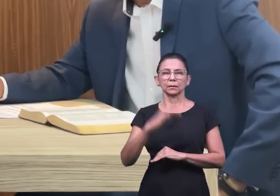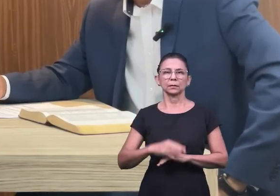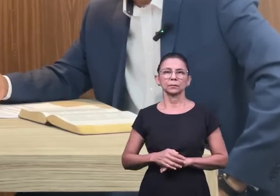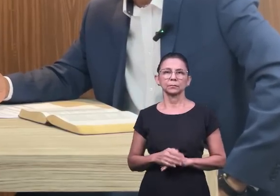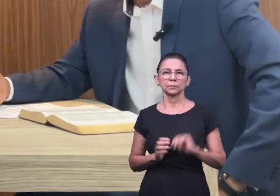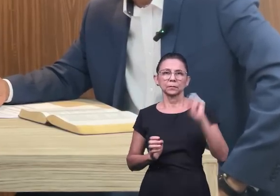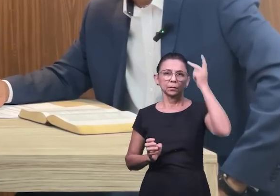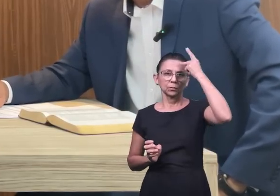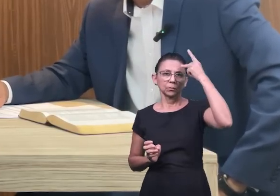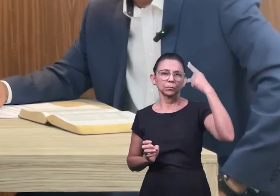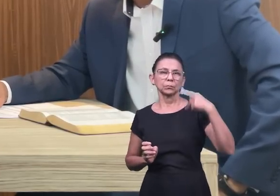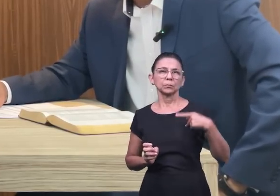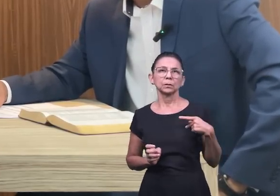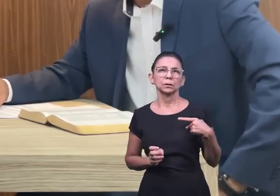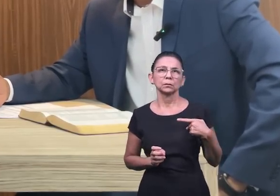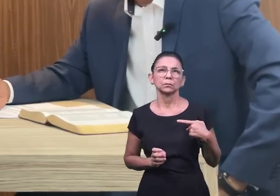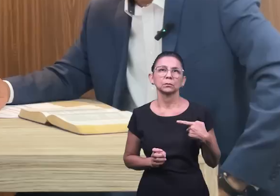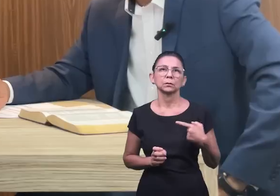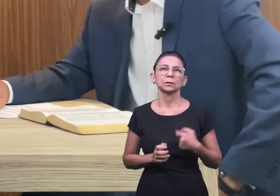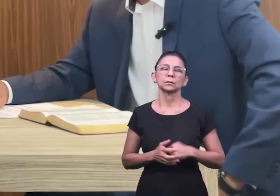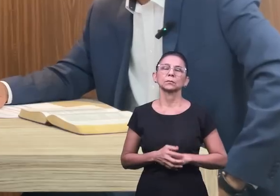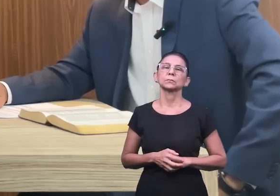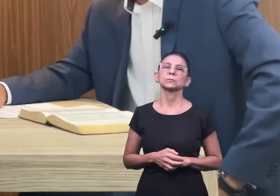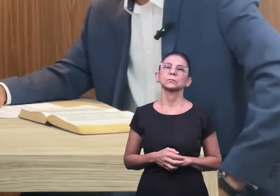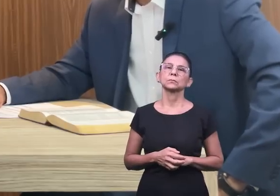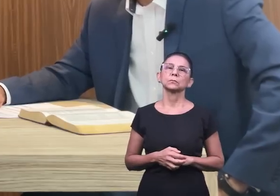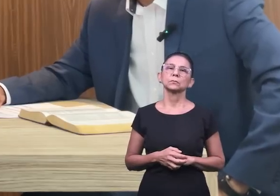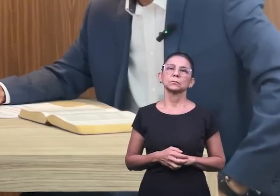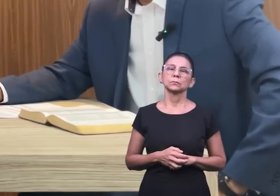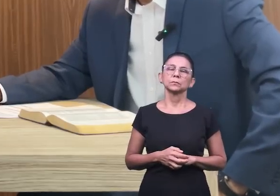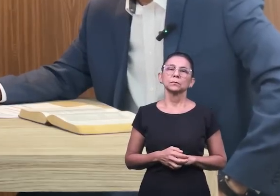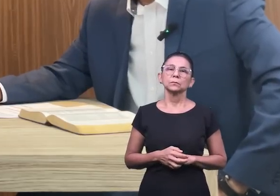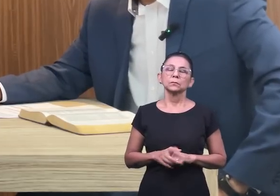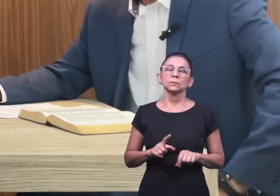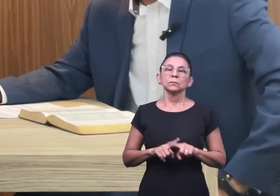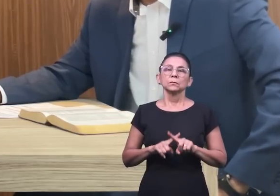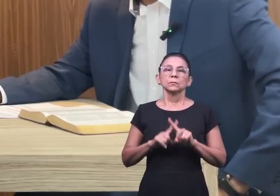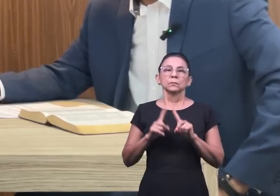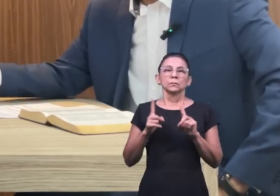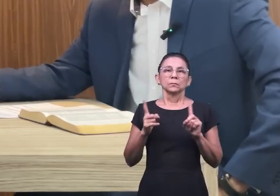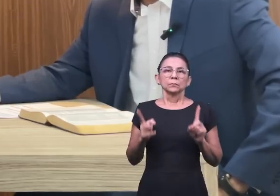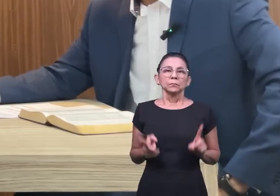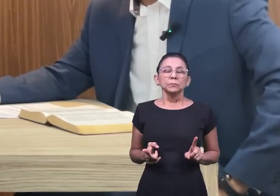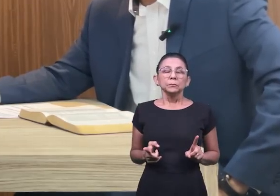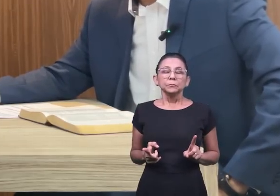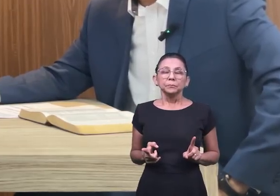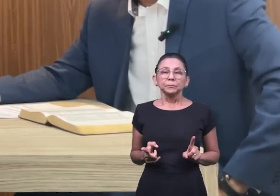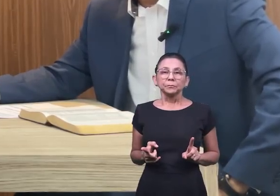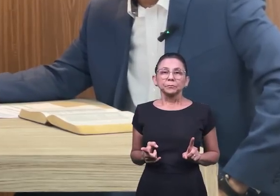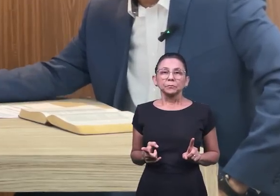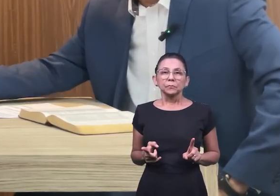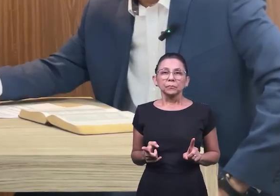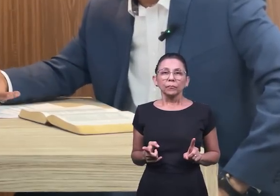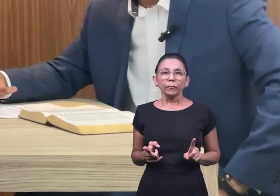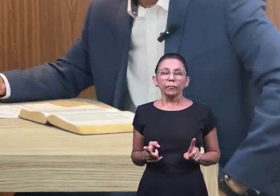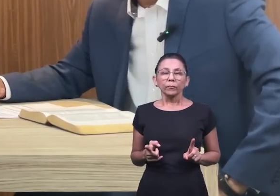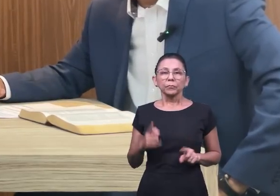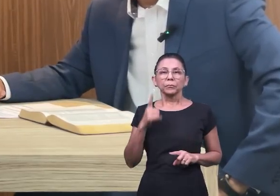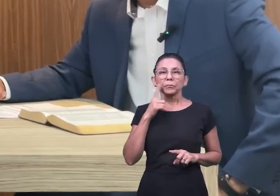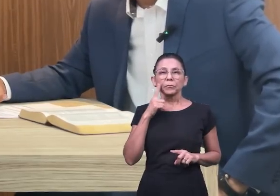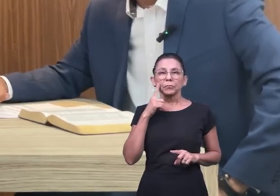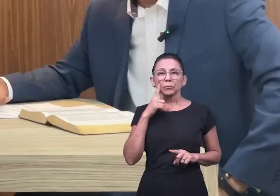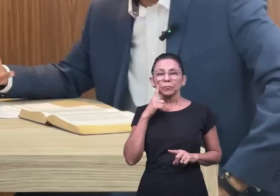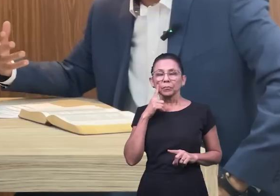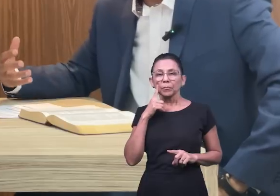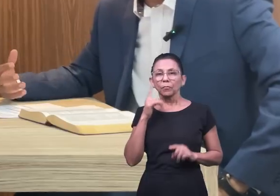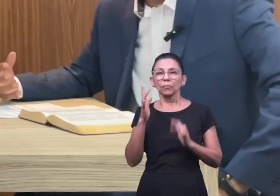prata, do ouro o Pai e a púrpura o Espírito Santo. Então nós somos essa igreja, nós somos madeira, mas tudo que nos envolve